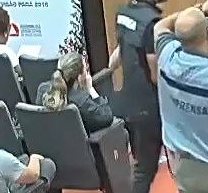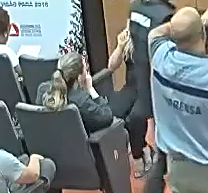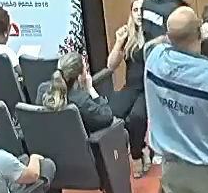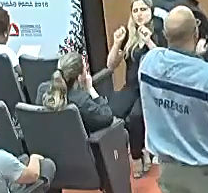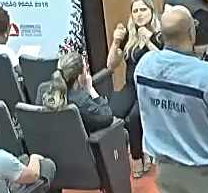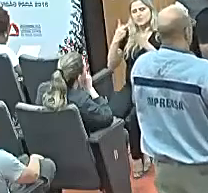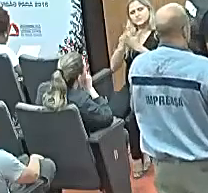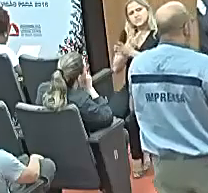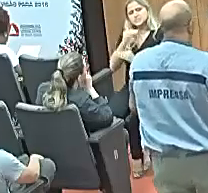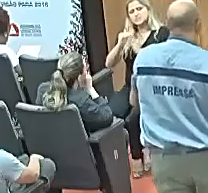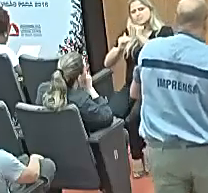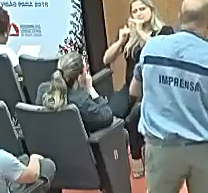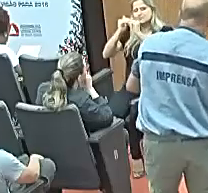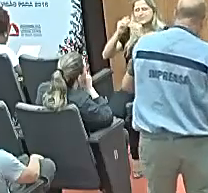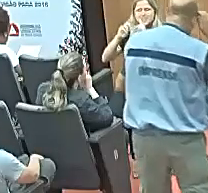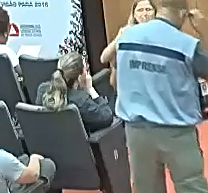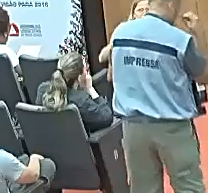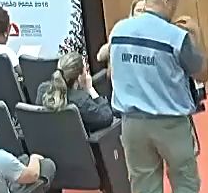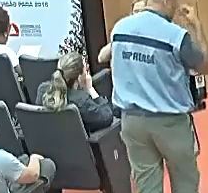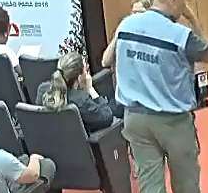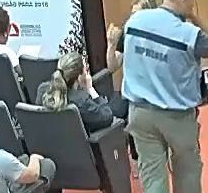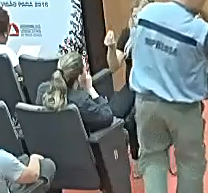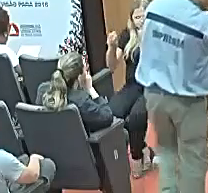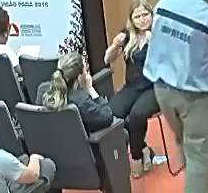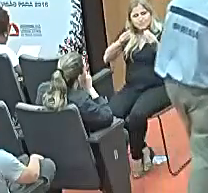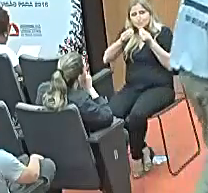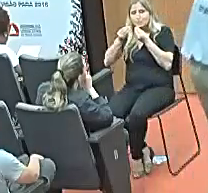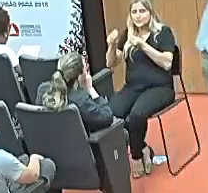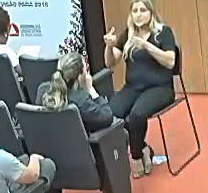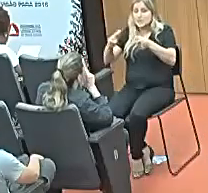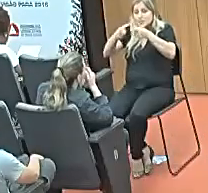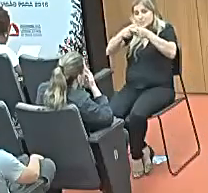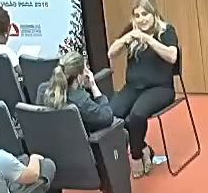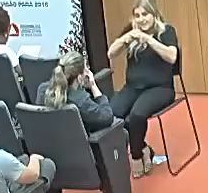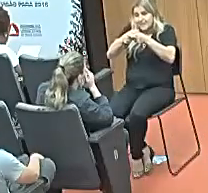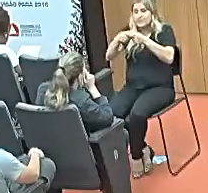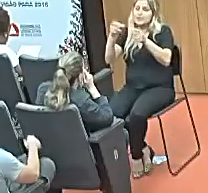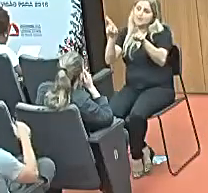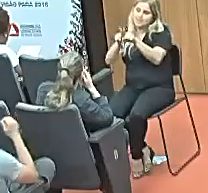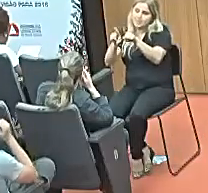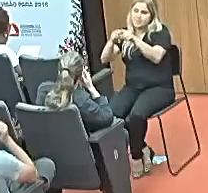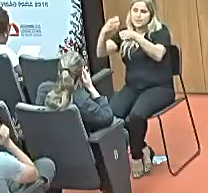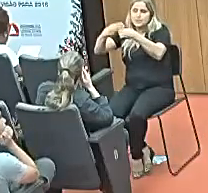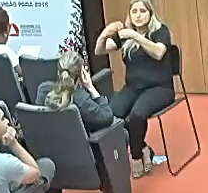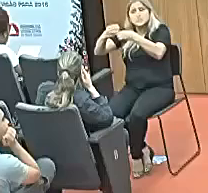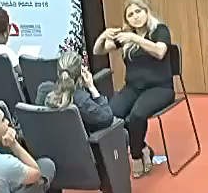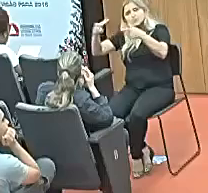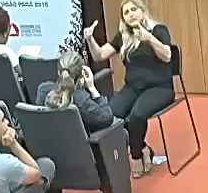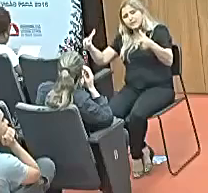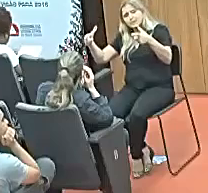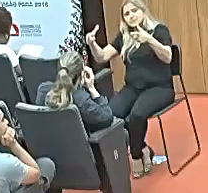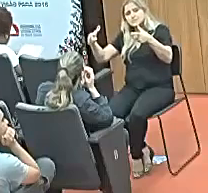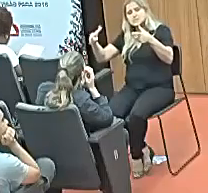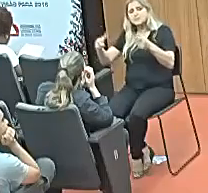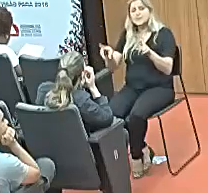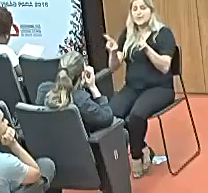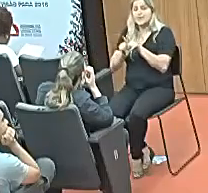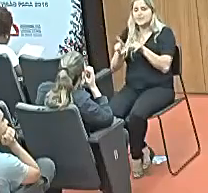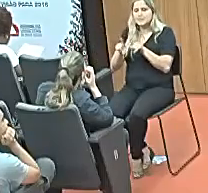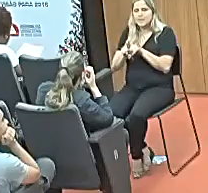de reuniões nos micro territórios e nos territórios e um fato também